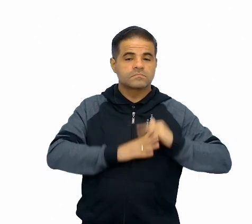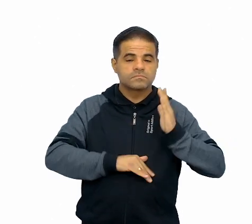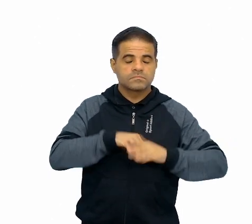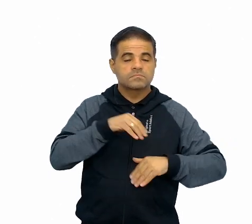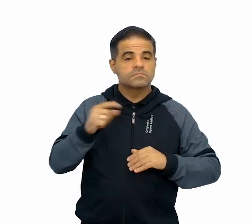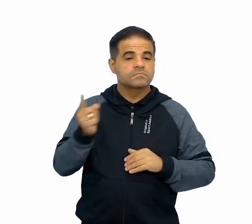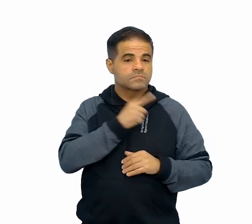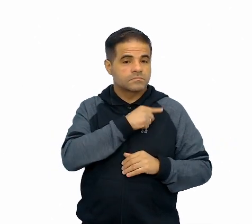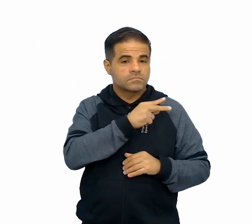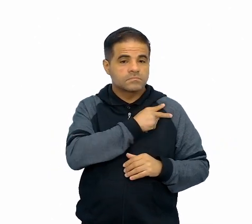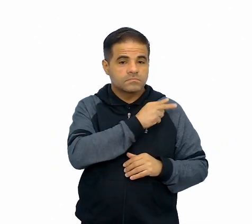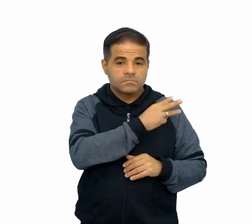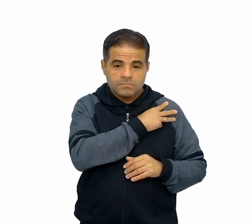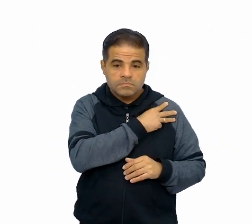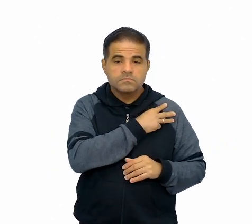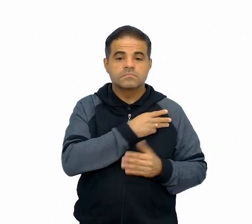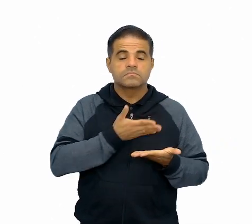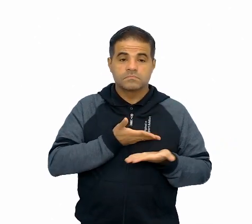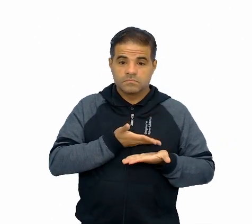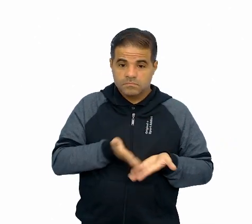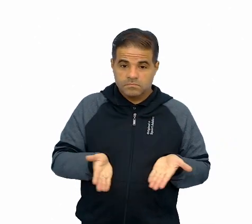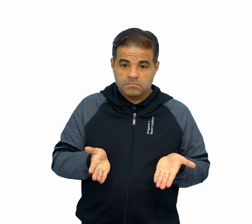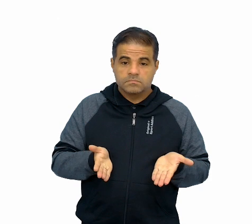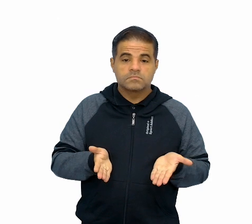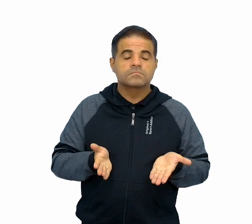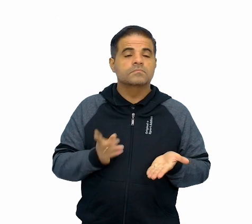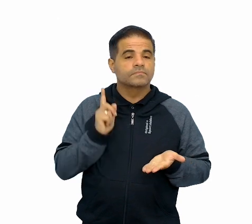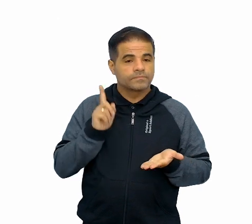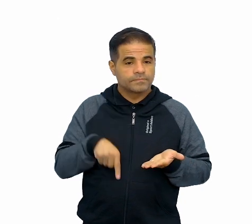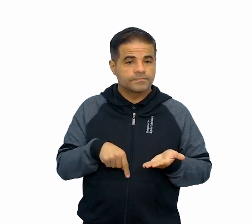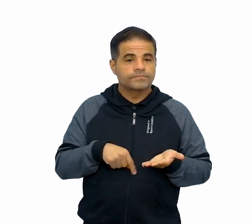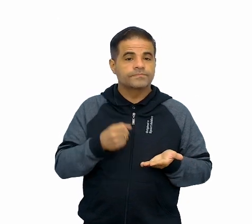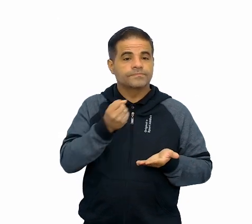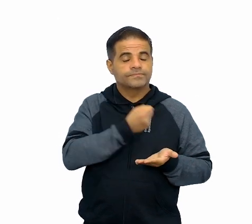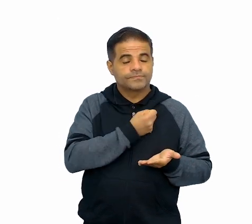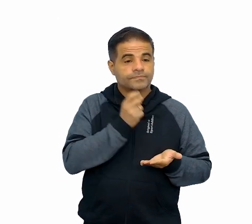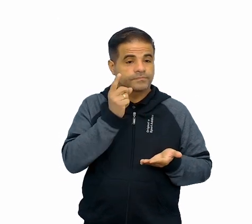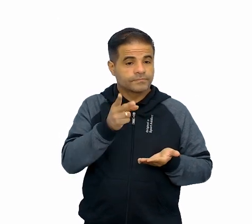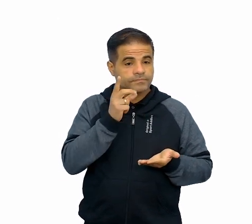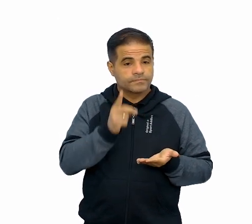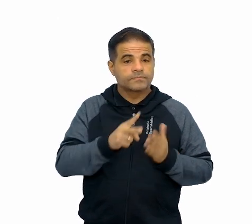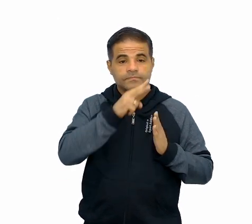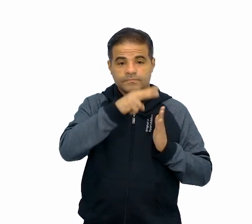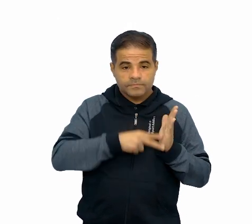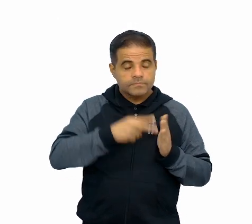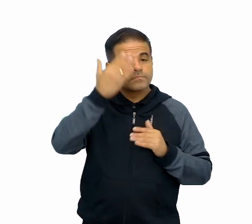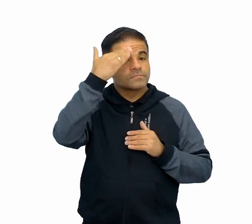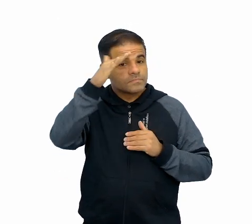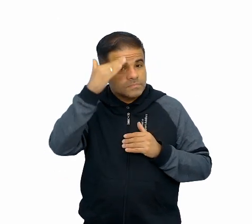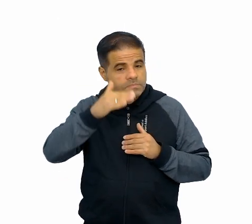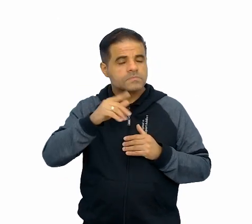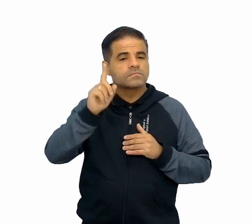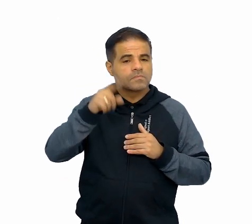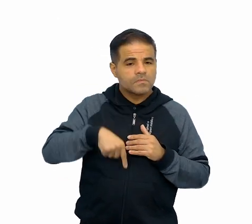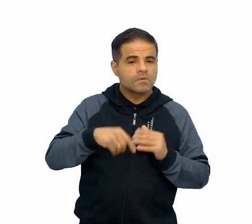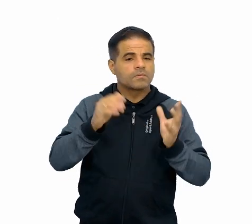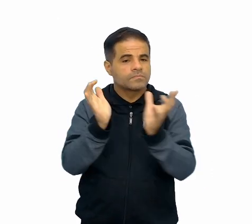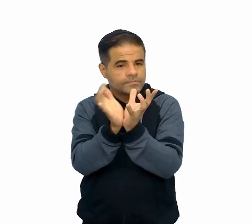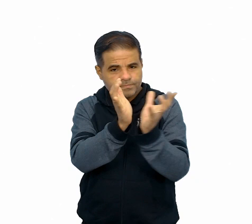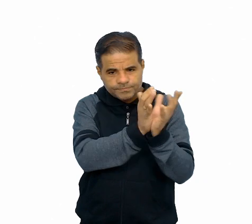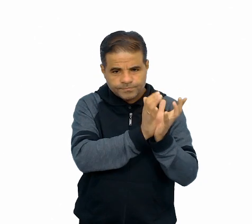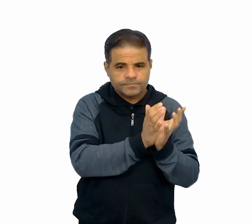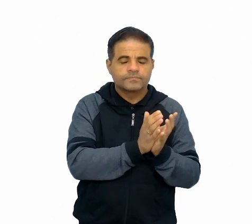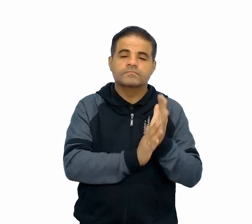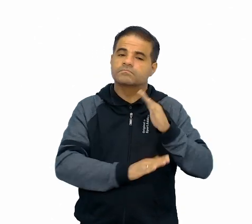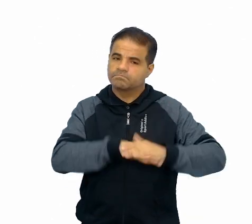ano de língua portuguesa, de número 12, ler e compreender cantigas, quadrinhas, entre